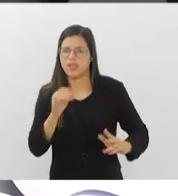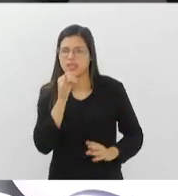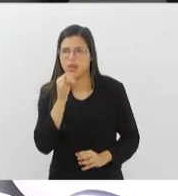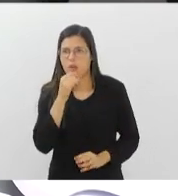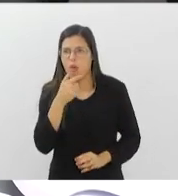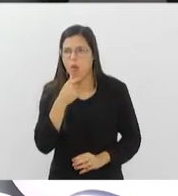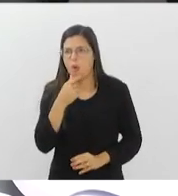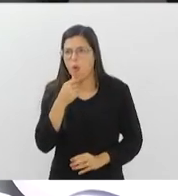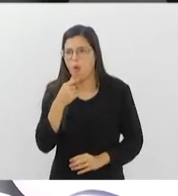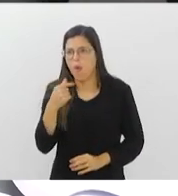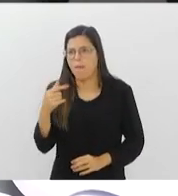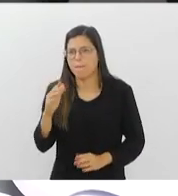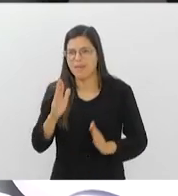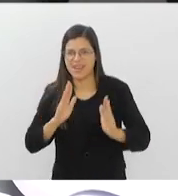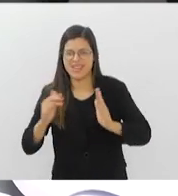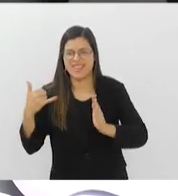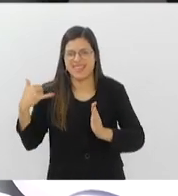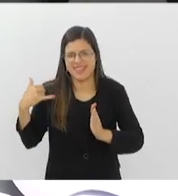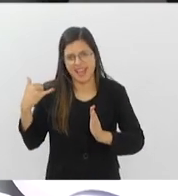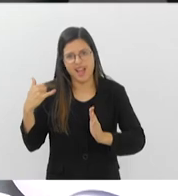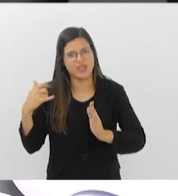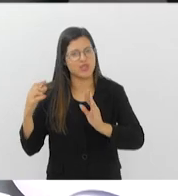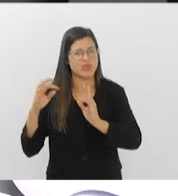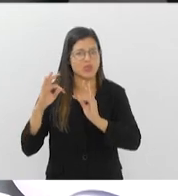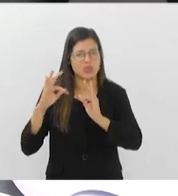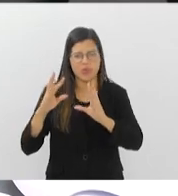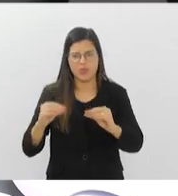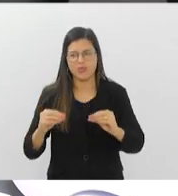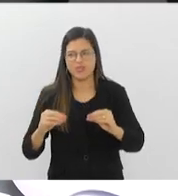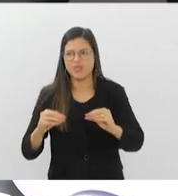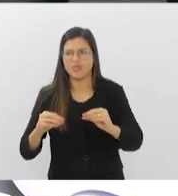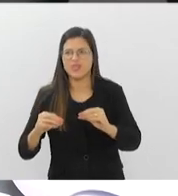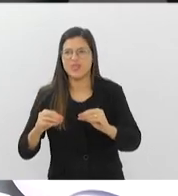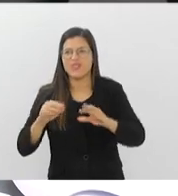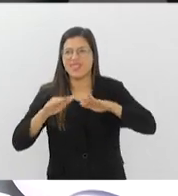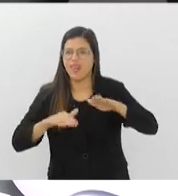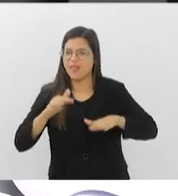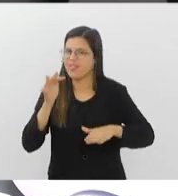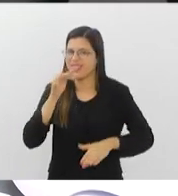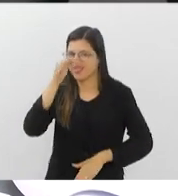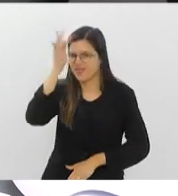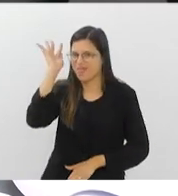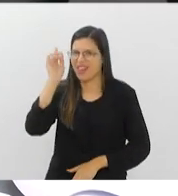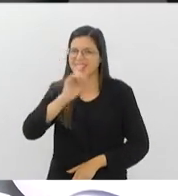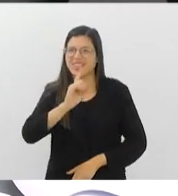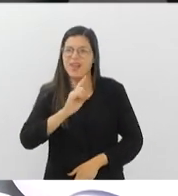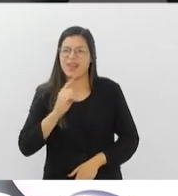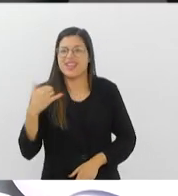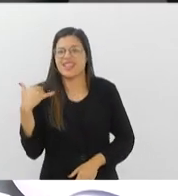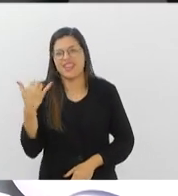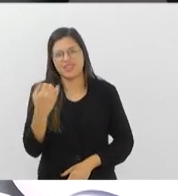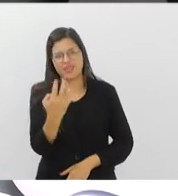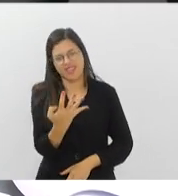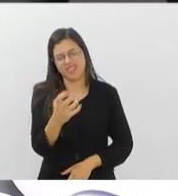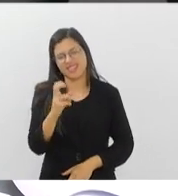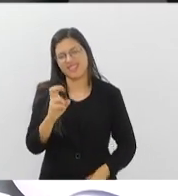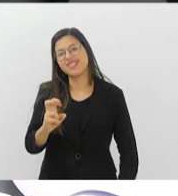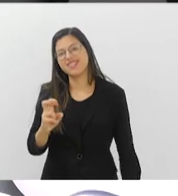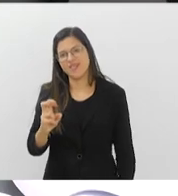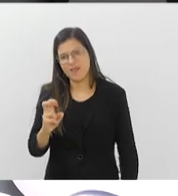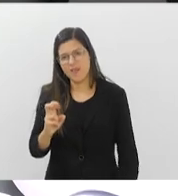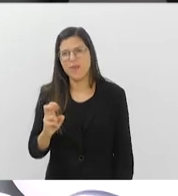estão na faixa etária todos, sem exceção, talvez o Fred Pacheco não, com mais de 45 anos. Estou no